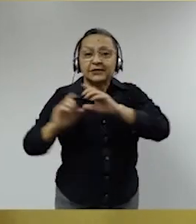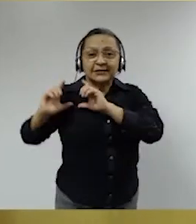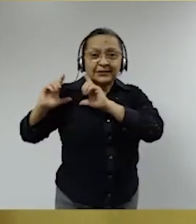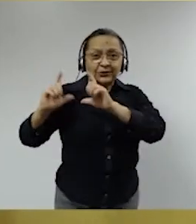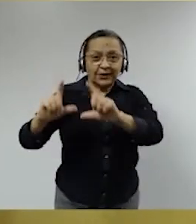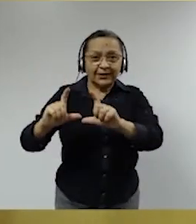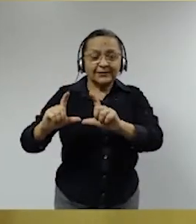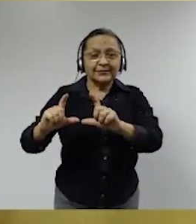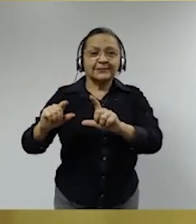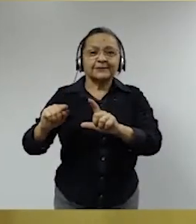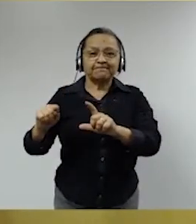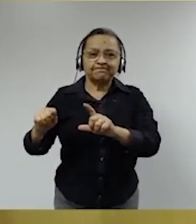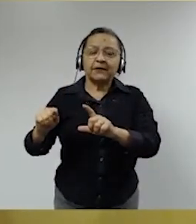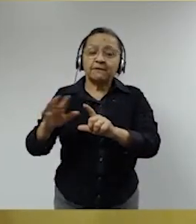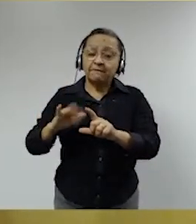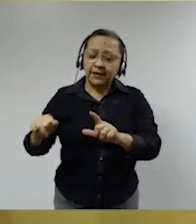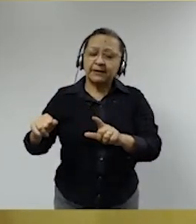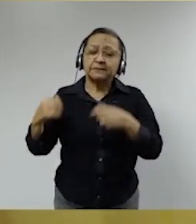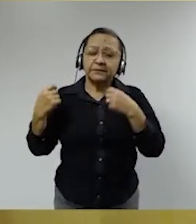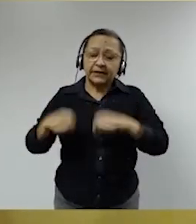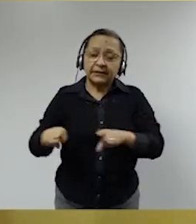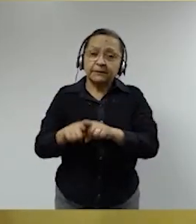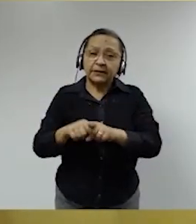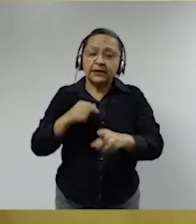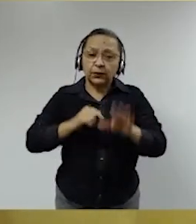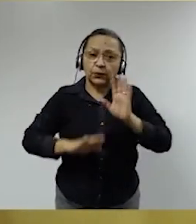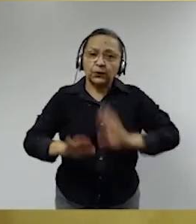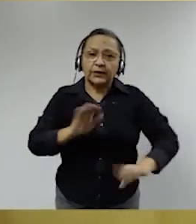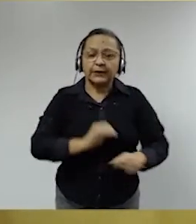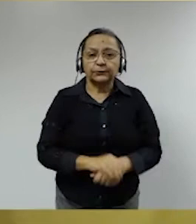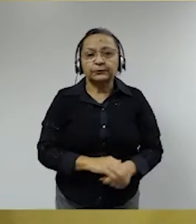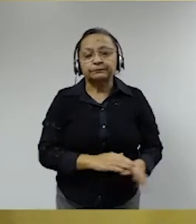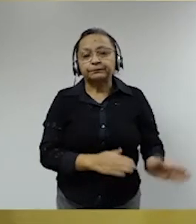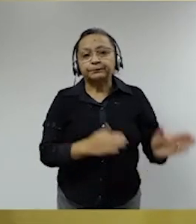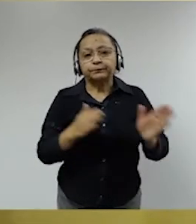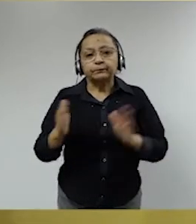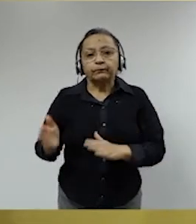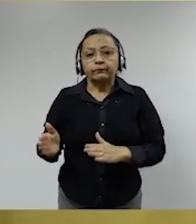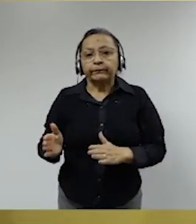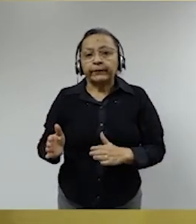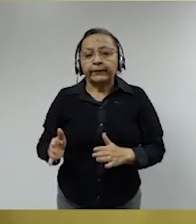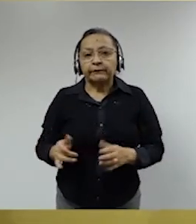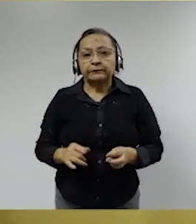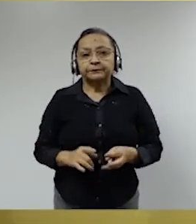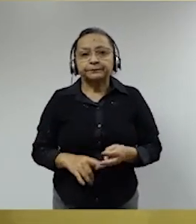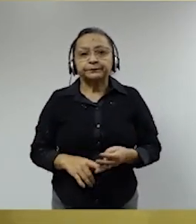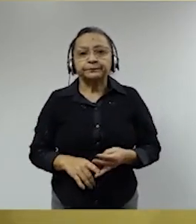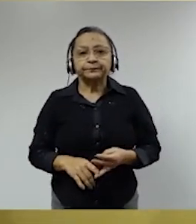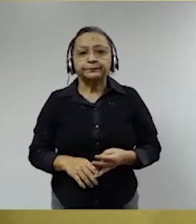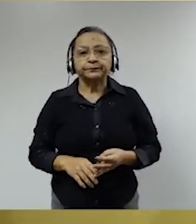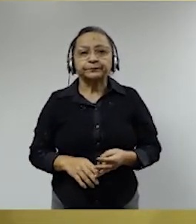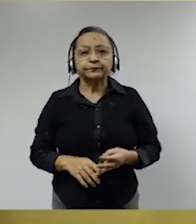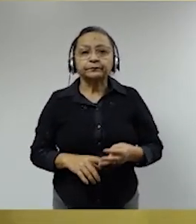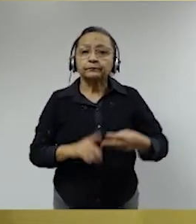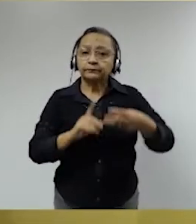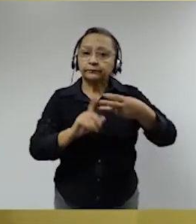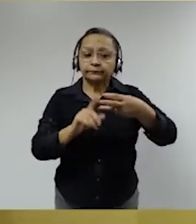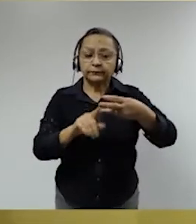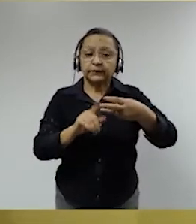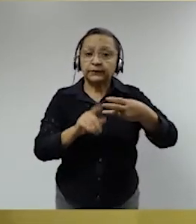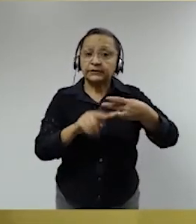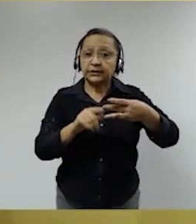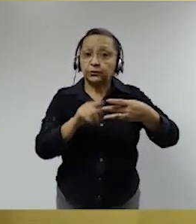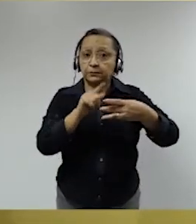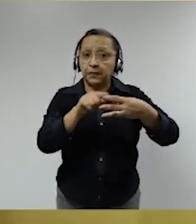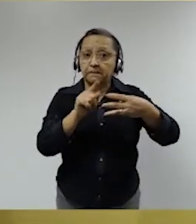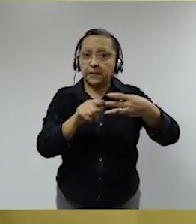forma, vão ter que ter esse olhar cuidadoso. E, para não me perder, deixa eu ver aqui o meu terceiro ponto.